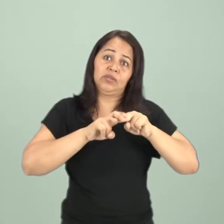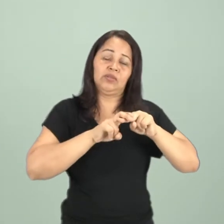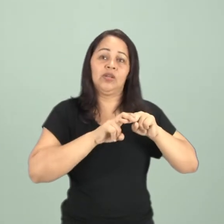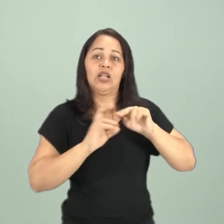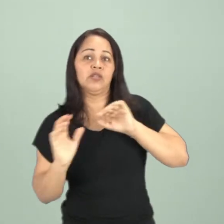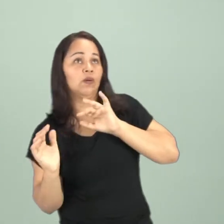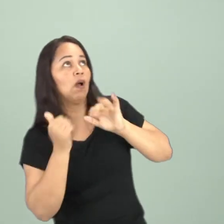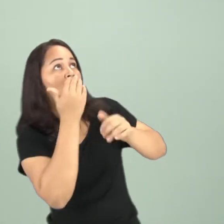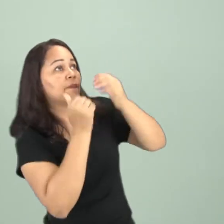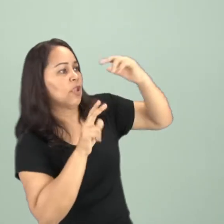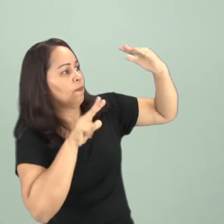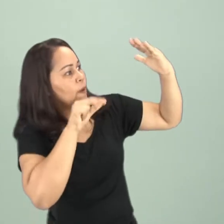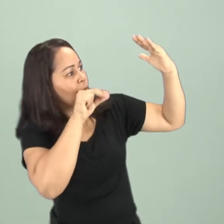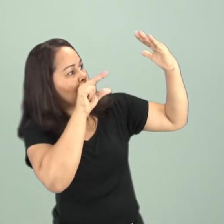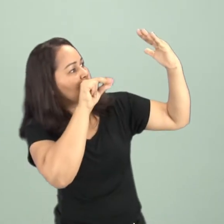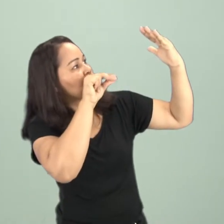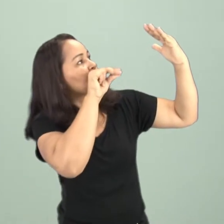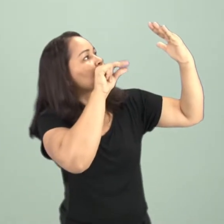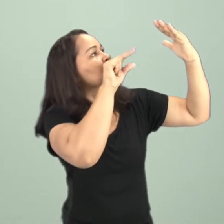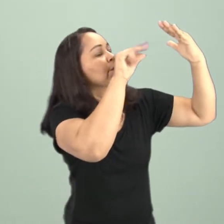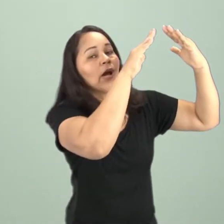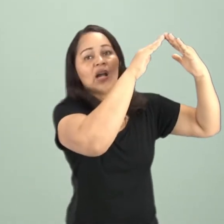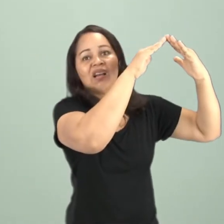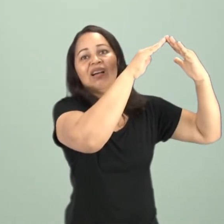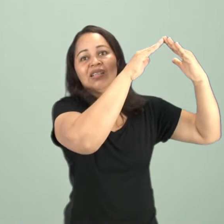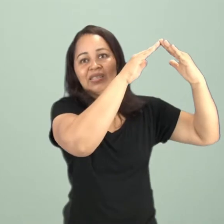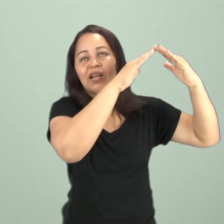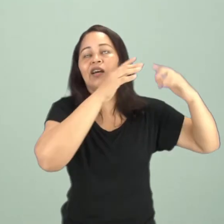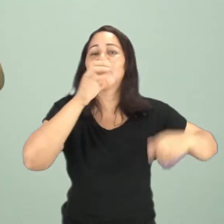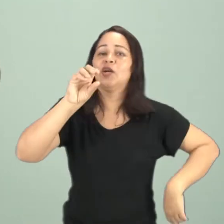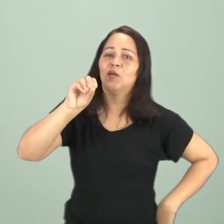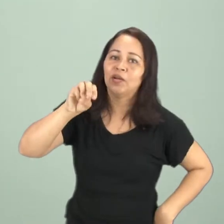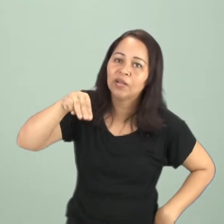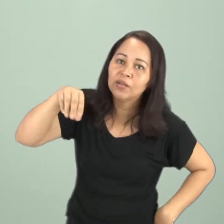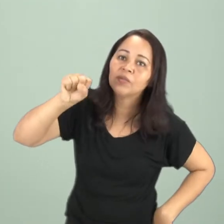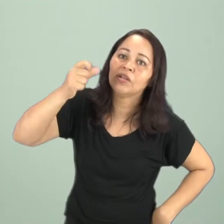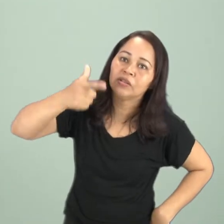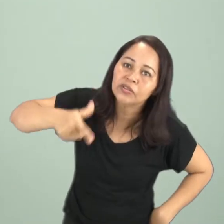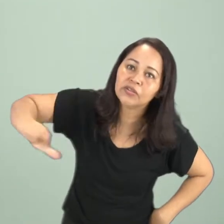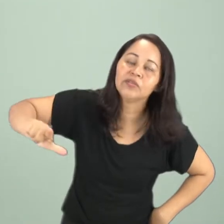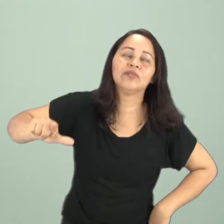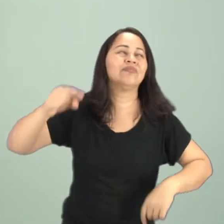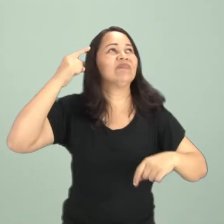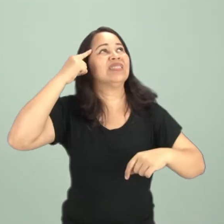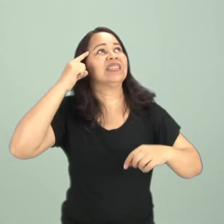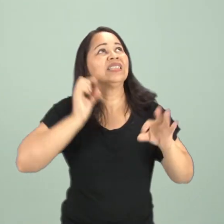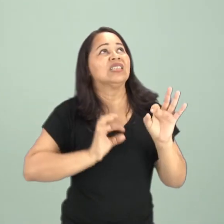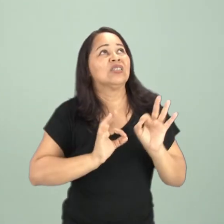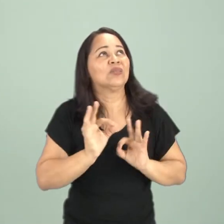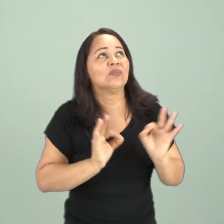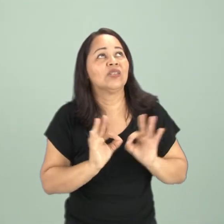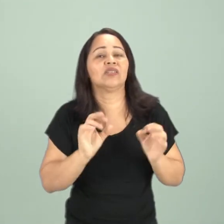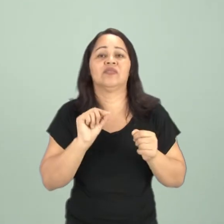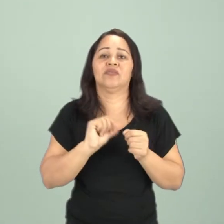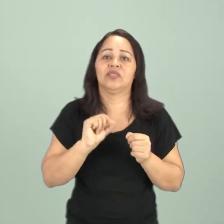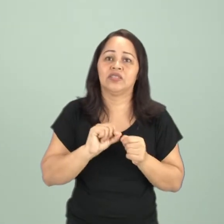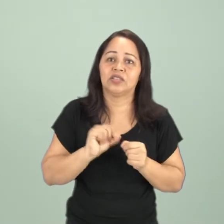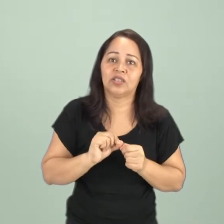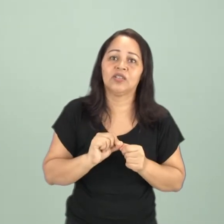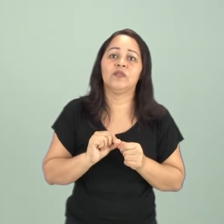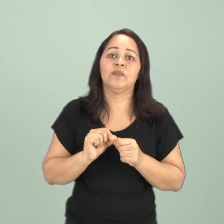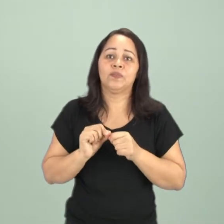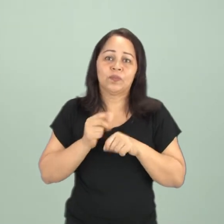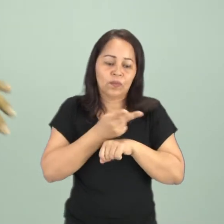certa velocidade. Então a Organização Mundial de Saúde mais uma vez teve que ser reativa. E o que eles fizeram? Eles tiveram